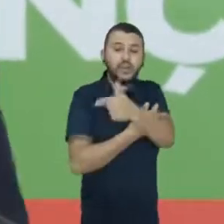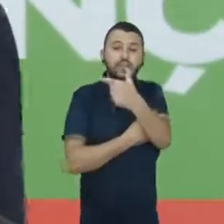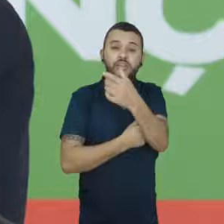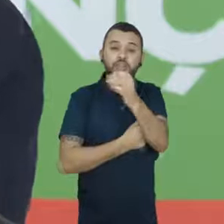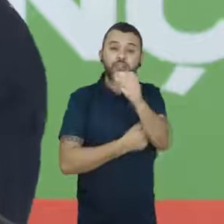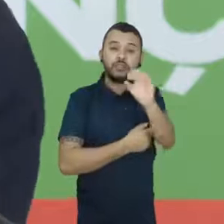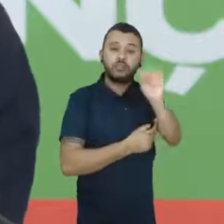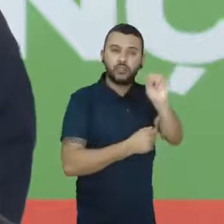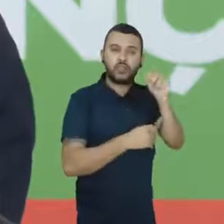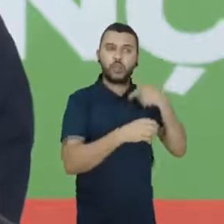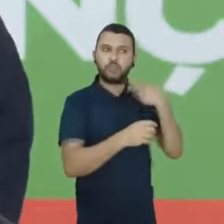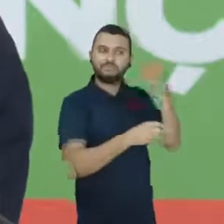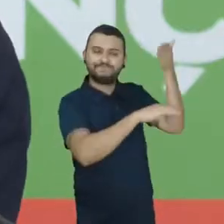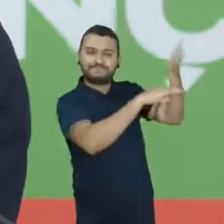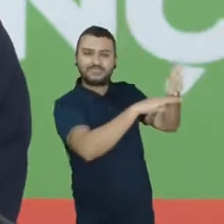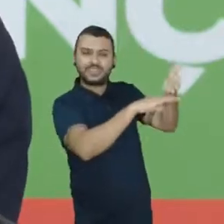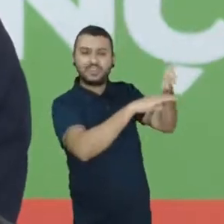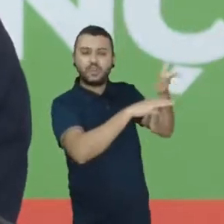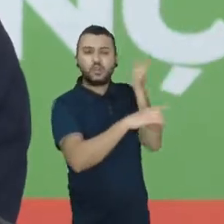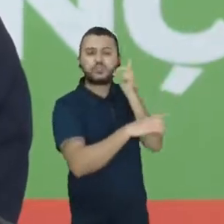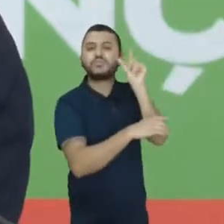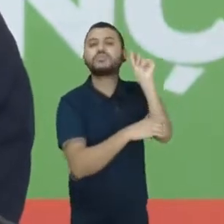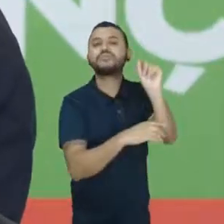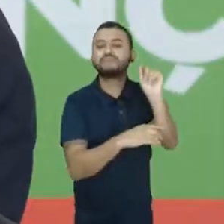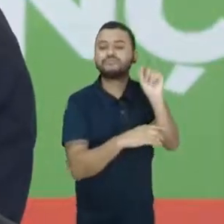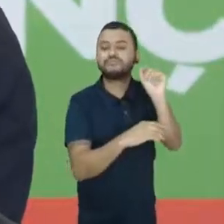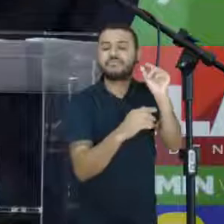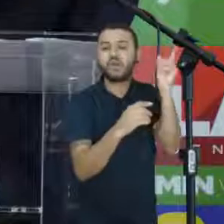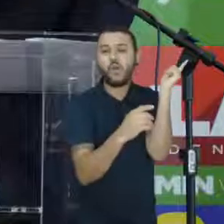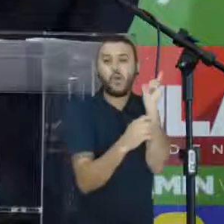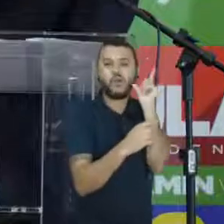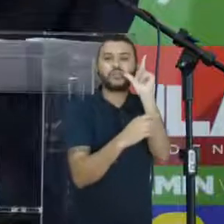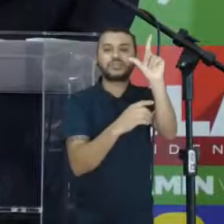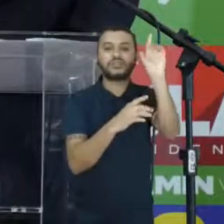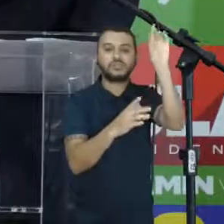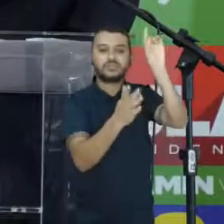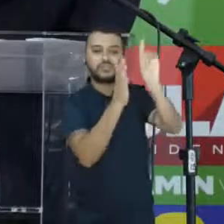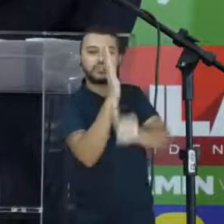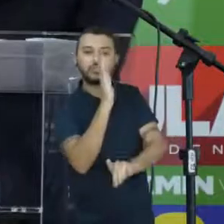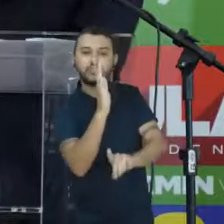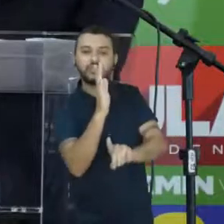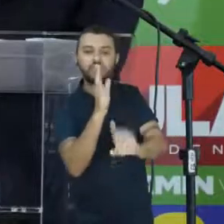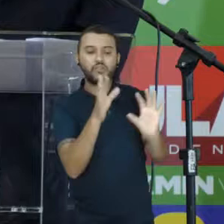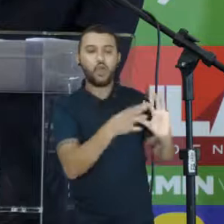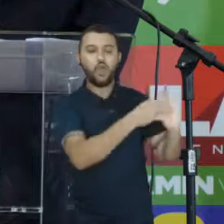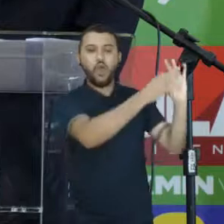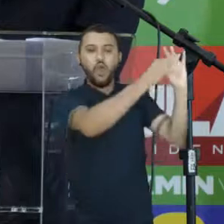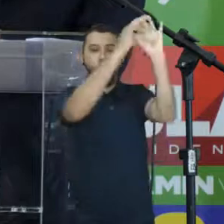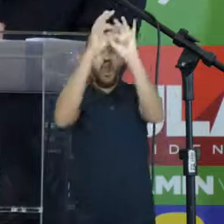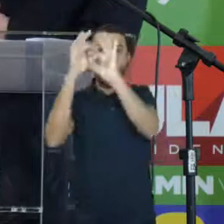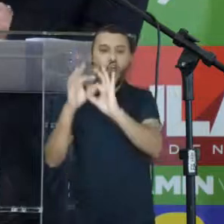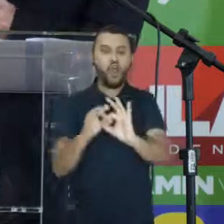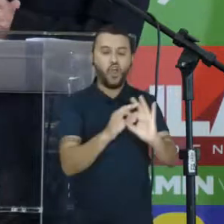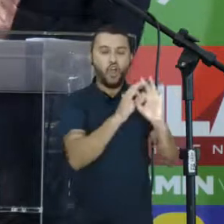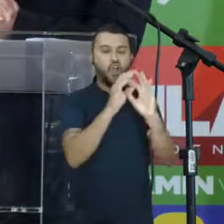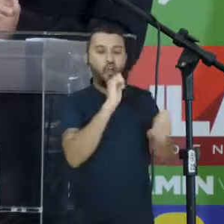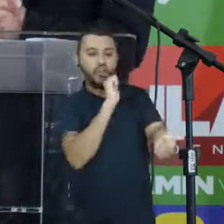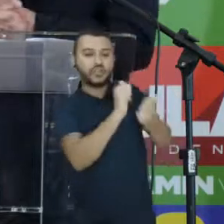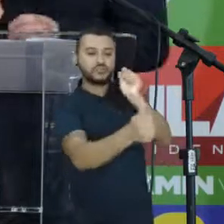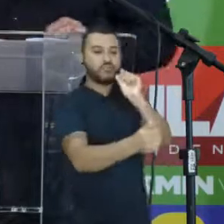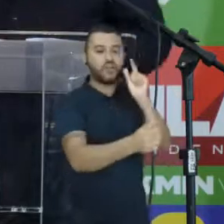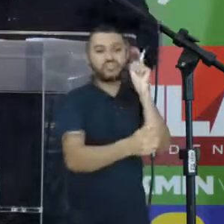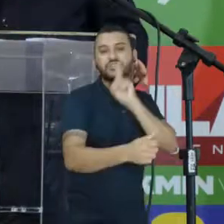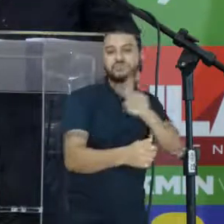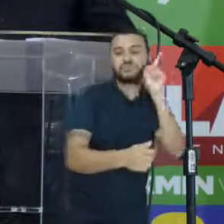a gente conseguiu conquistar o direito de fazer as Olimpíadas, disputando com os Estados Unidos, com a Espanha e com o